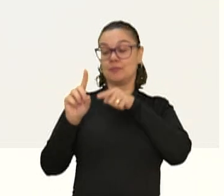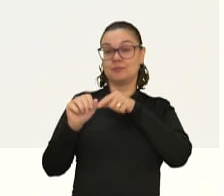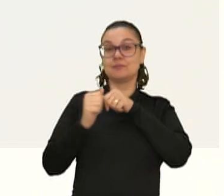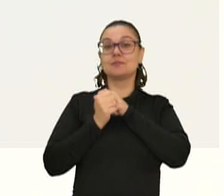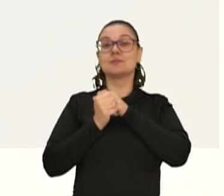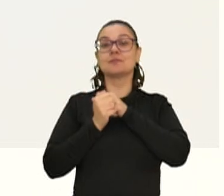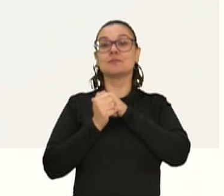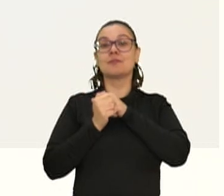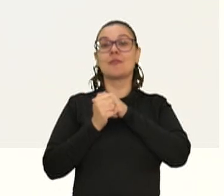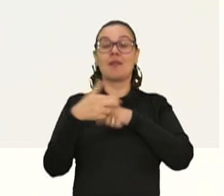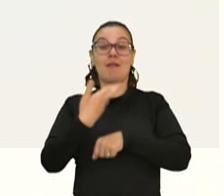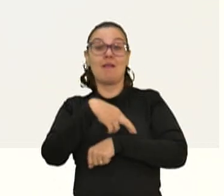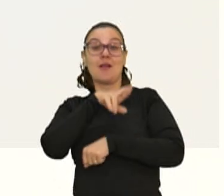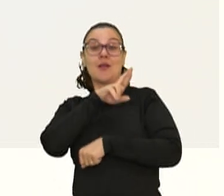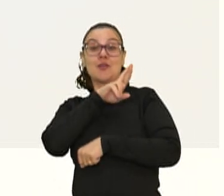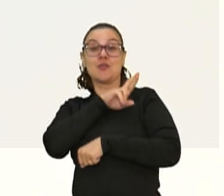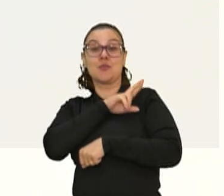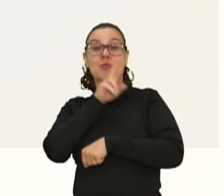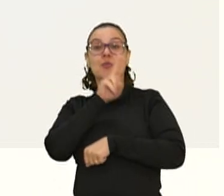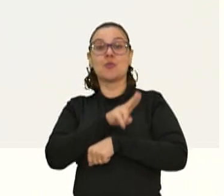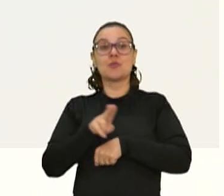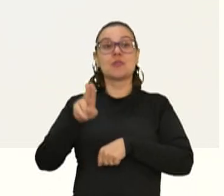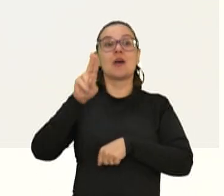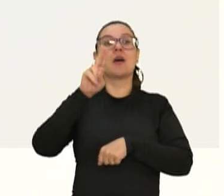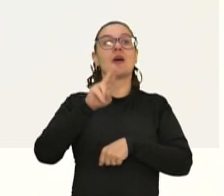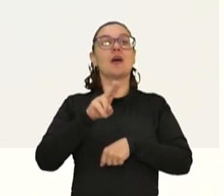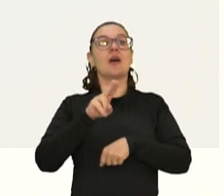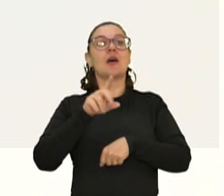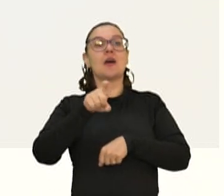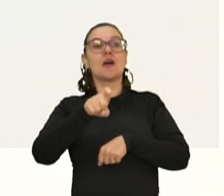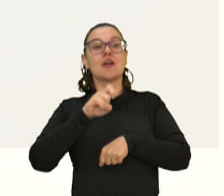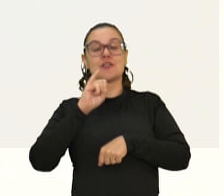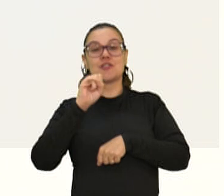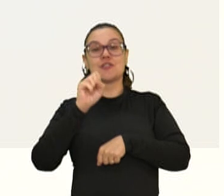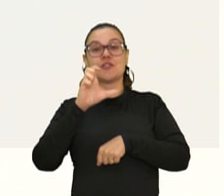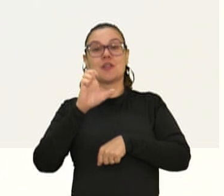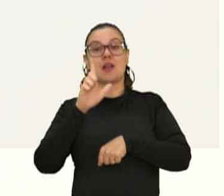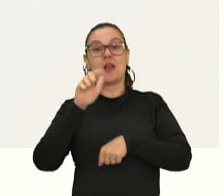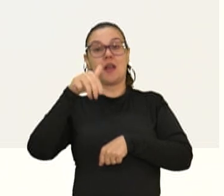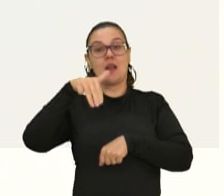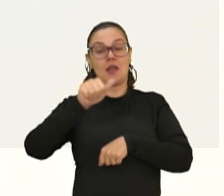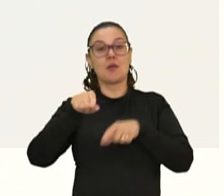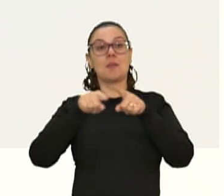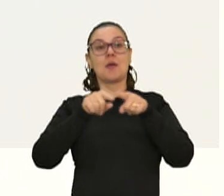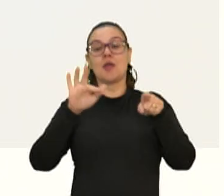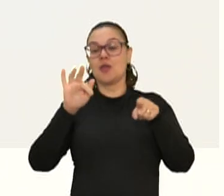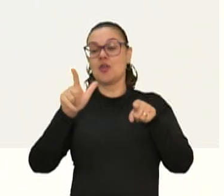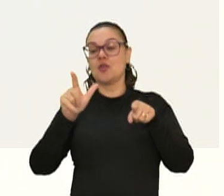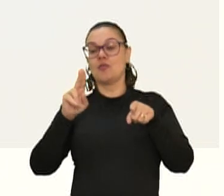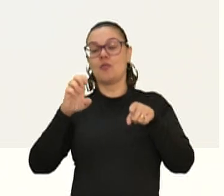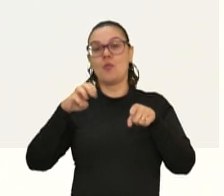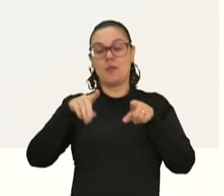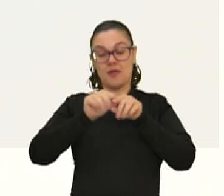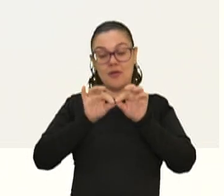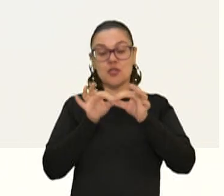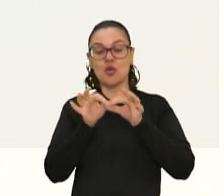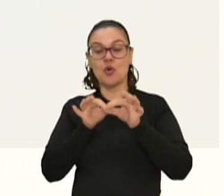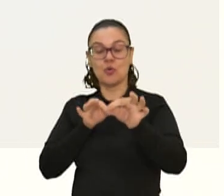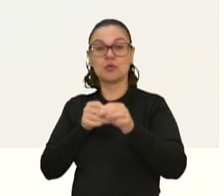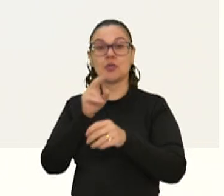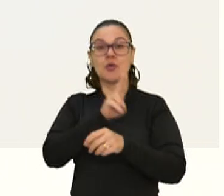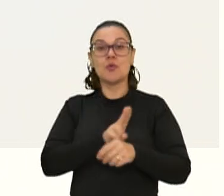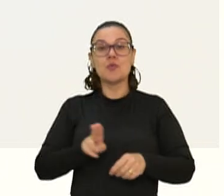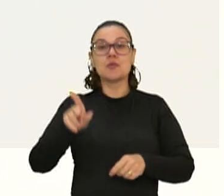esse? Que é responsável por formar o xilema e floema secundários, que são tecidos condutores. Entre as alternativas a